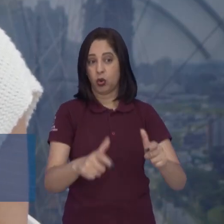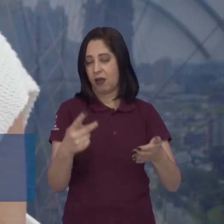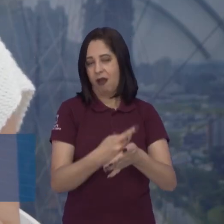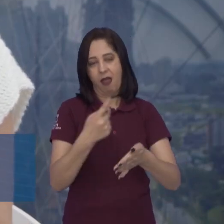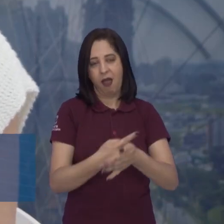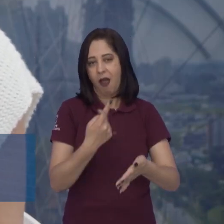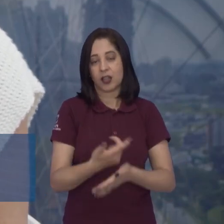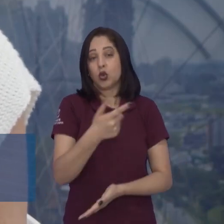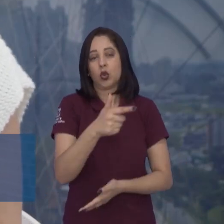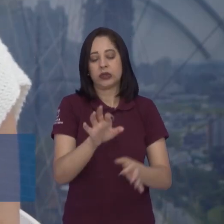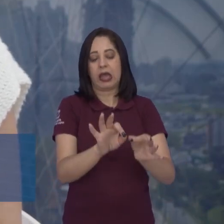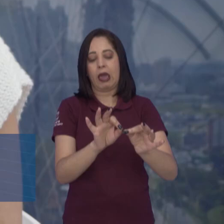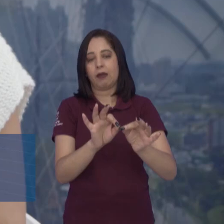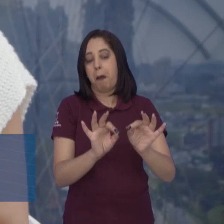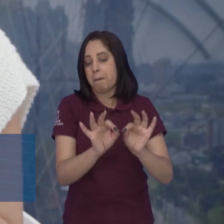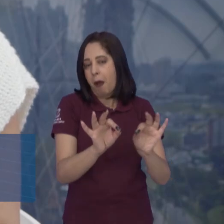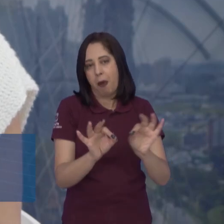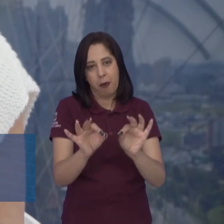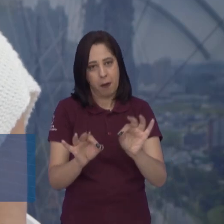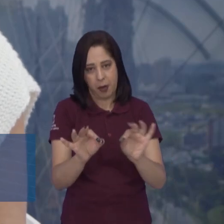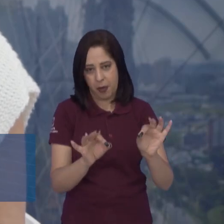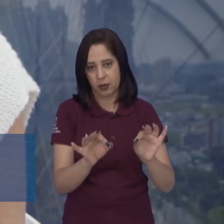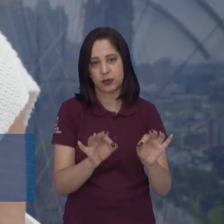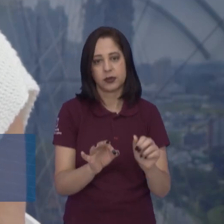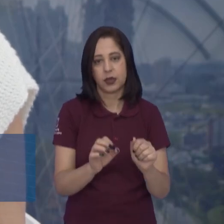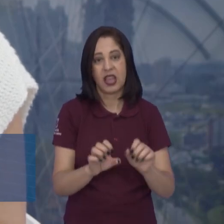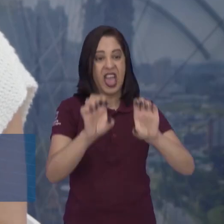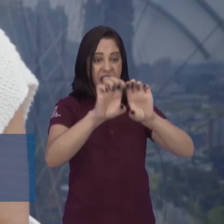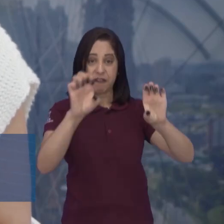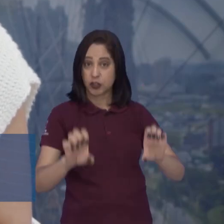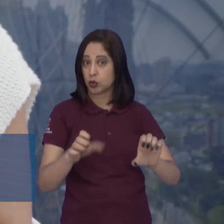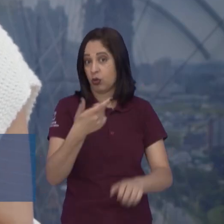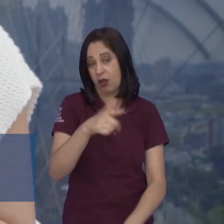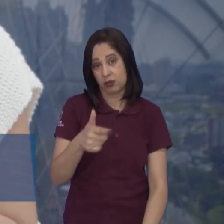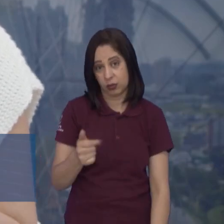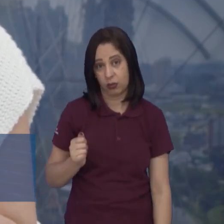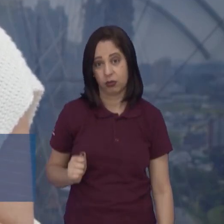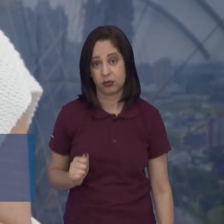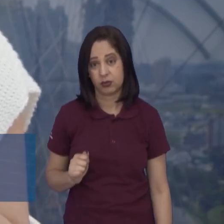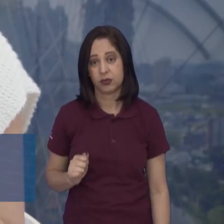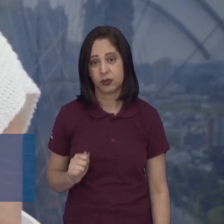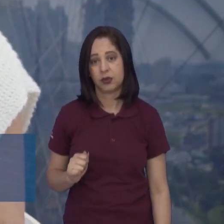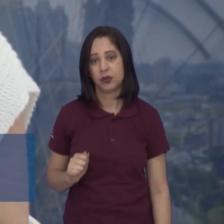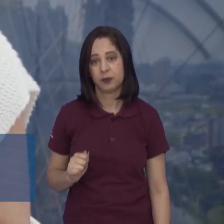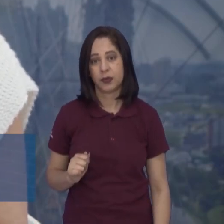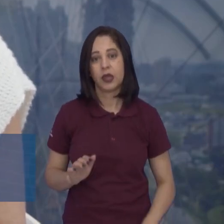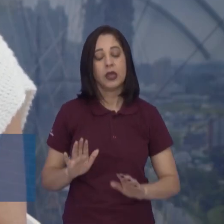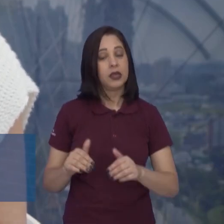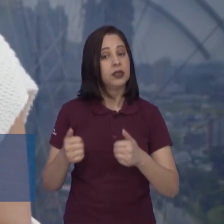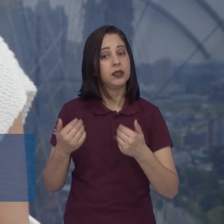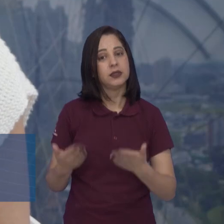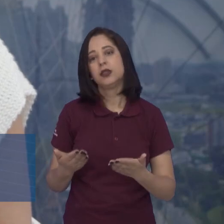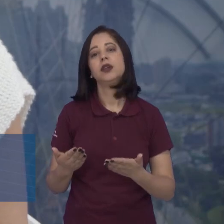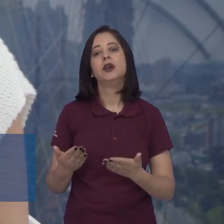que vão ser feitas de forma irregular, sem acesso de infraestrutura, que essas pessoas, elas